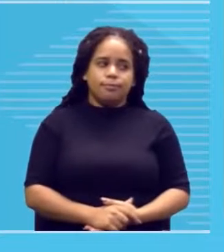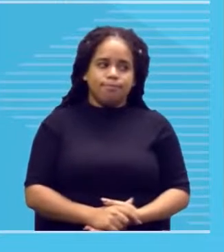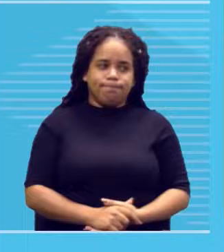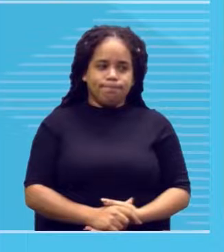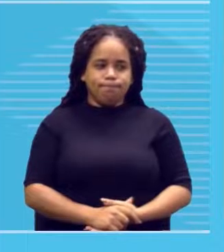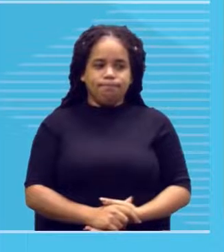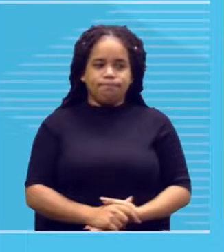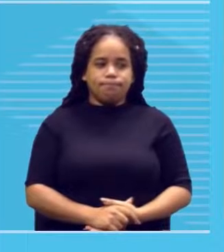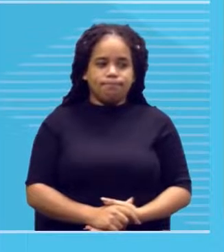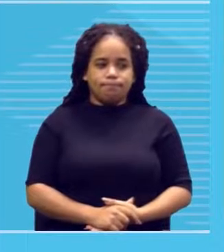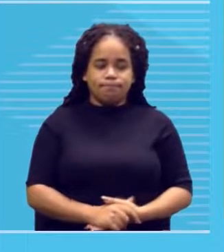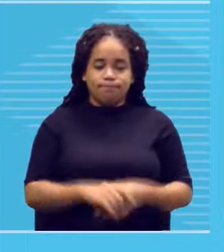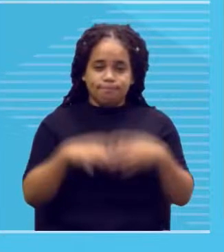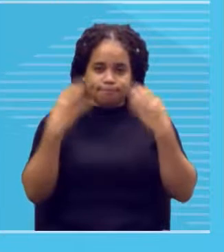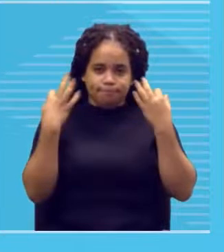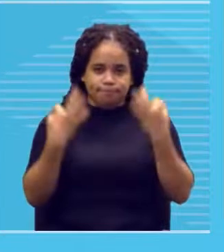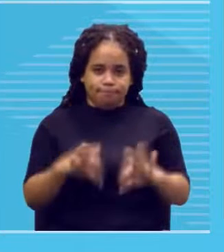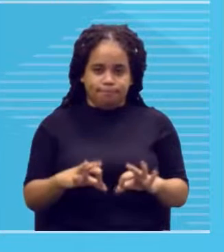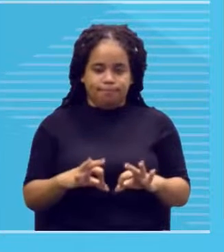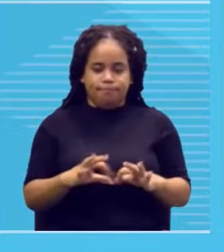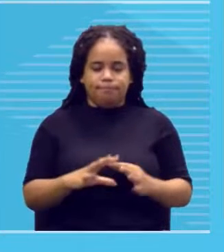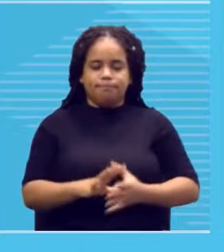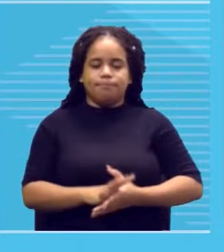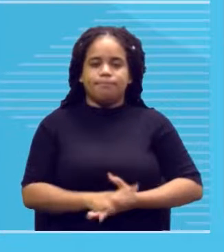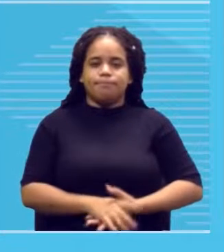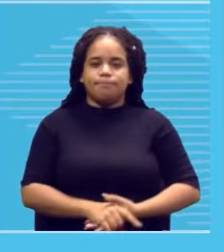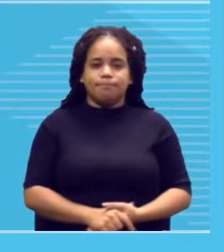Ok tudo bem até aí jovens